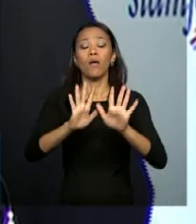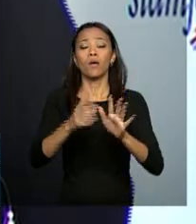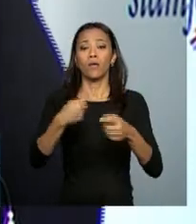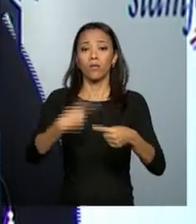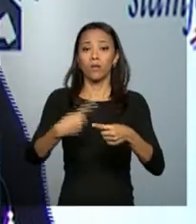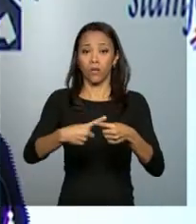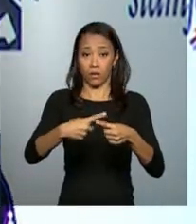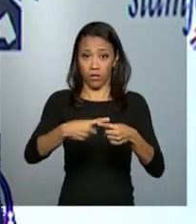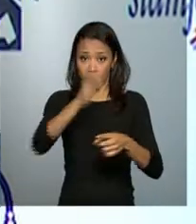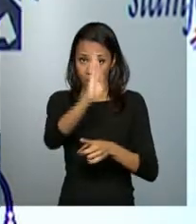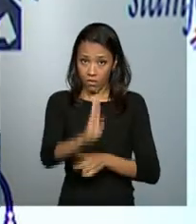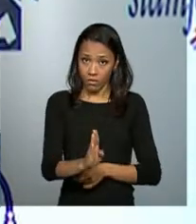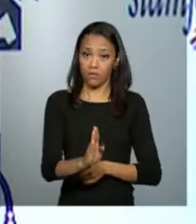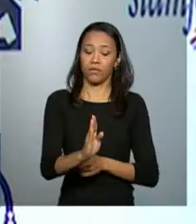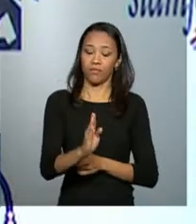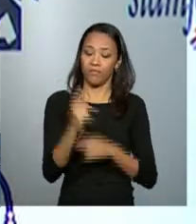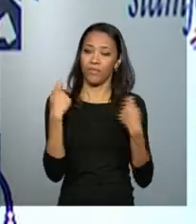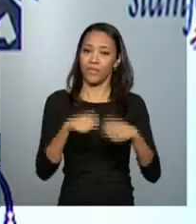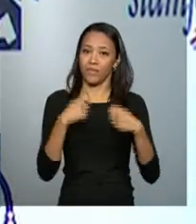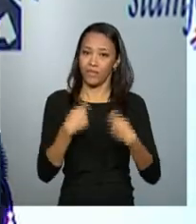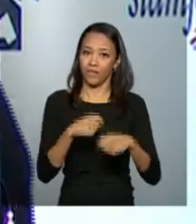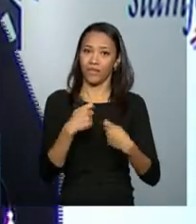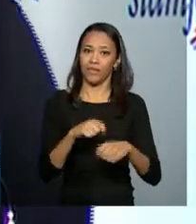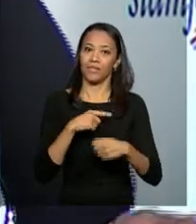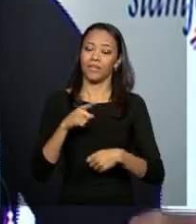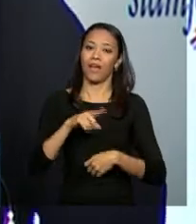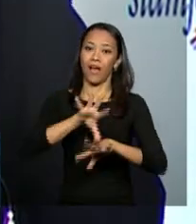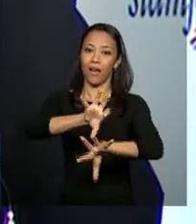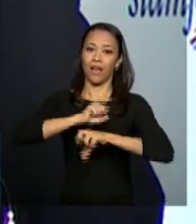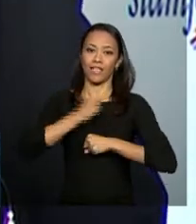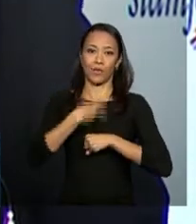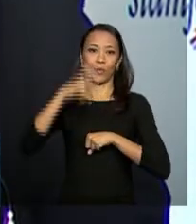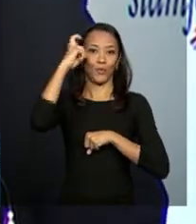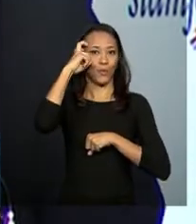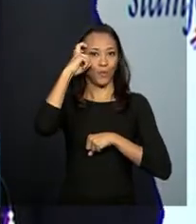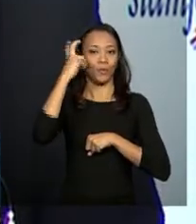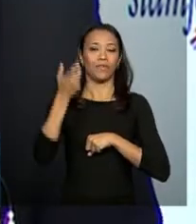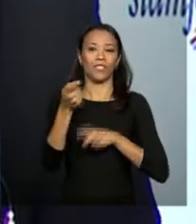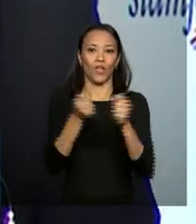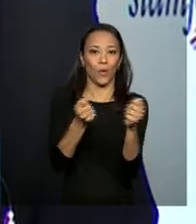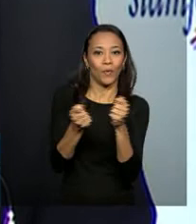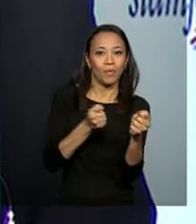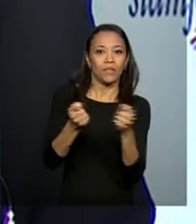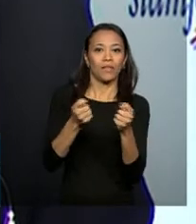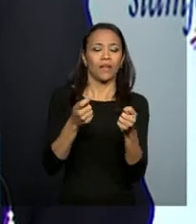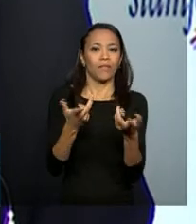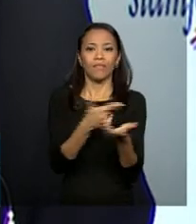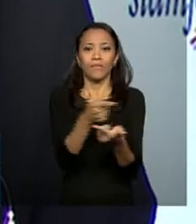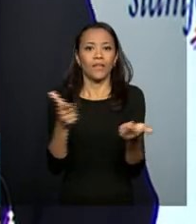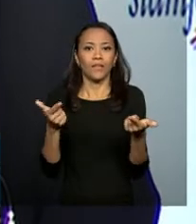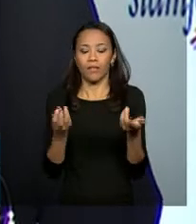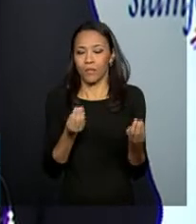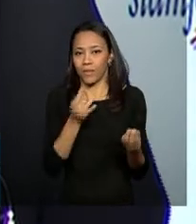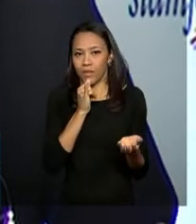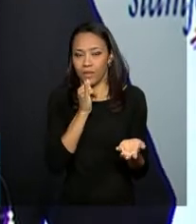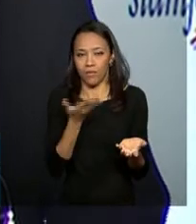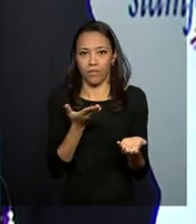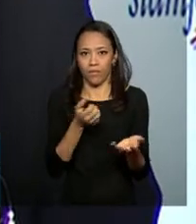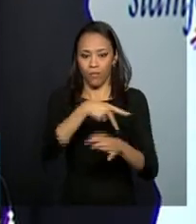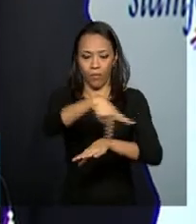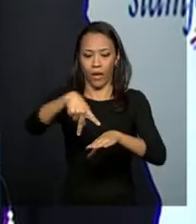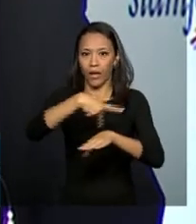Brasil tem de incorporar as melhores práticas. Não tem porquê a gente não adotar, num